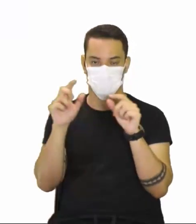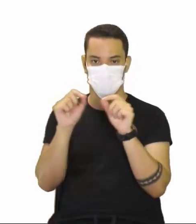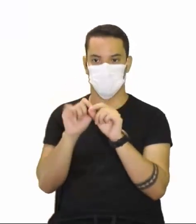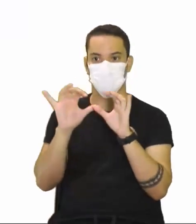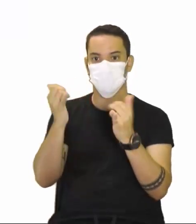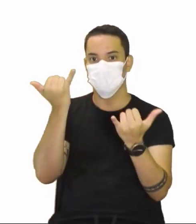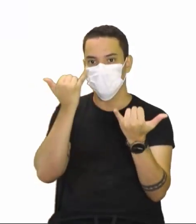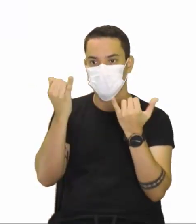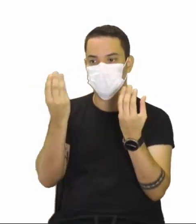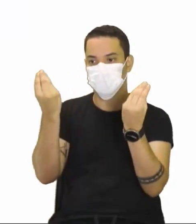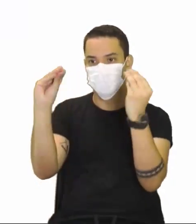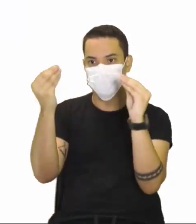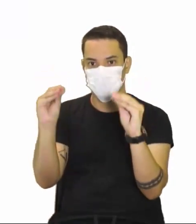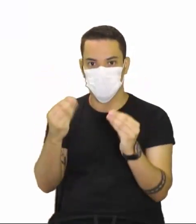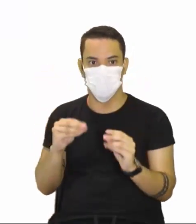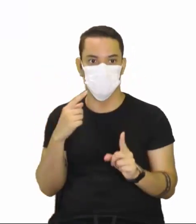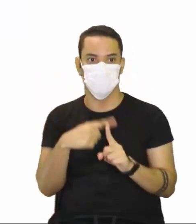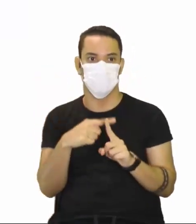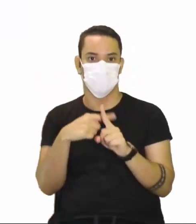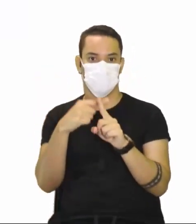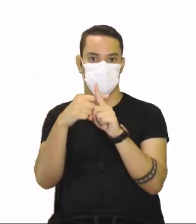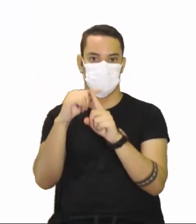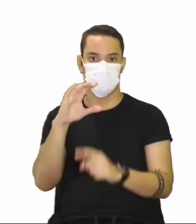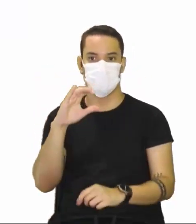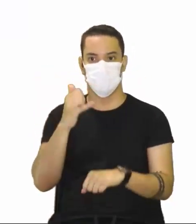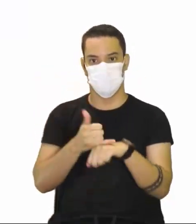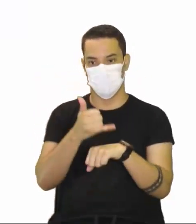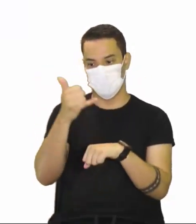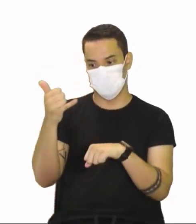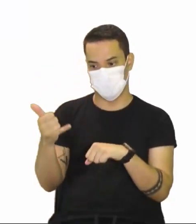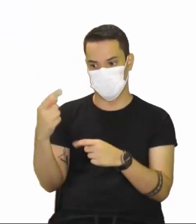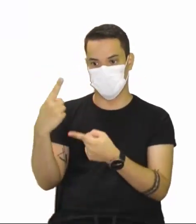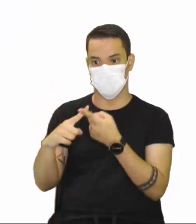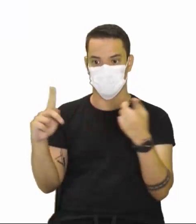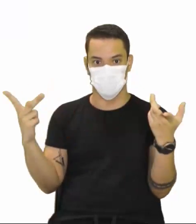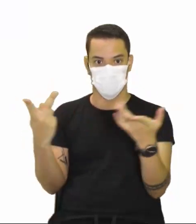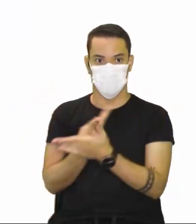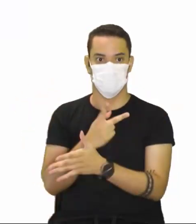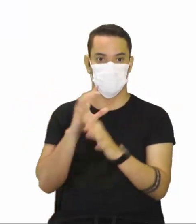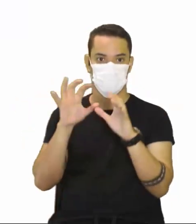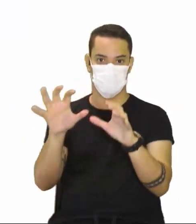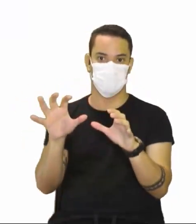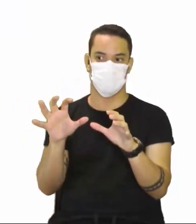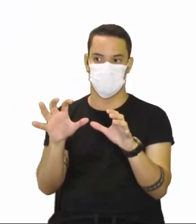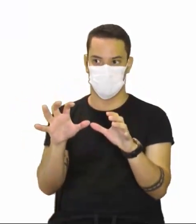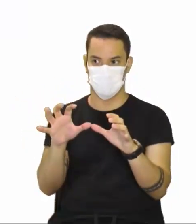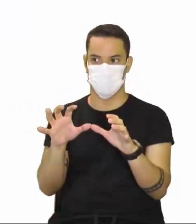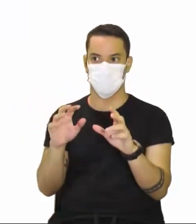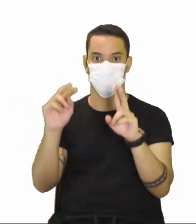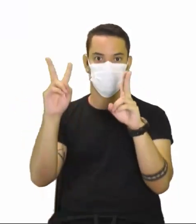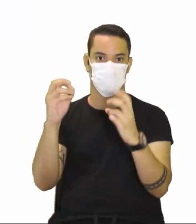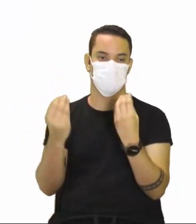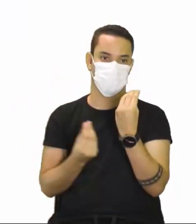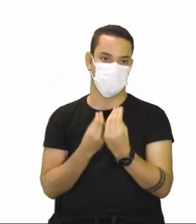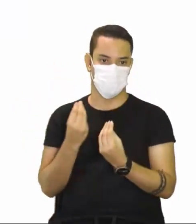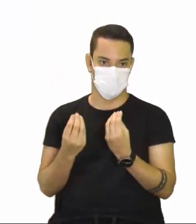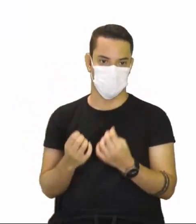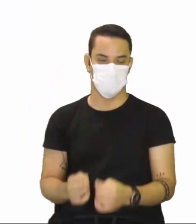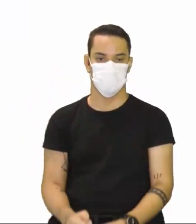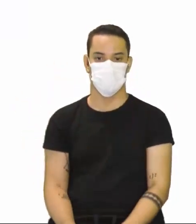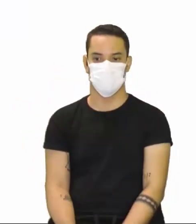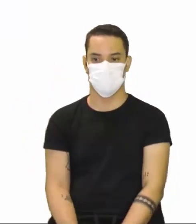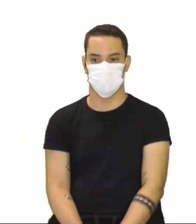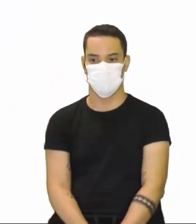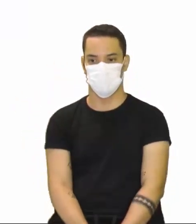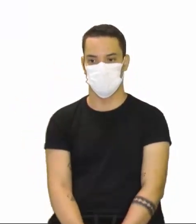nós temos formação do íon positivo chamado cátion, que ele ocorre atração eletrostática entre os seus íons. E